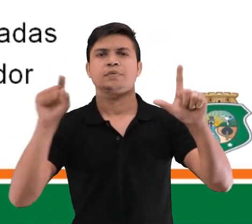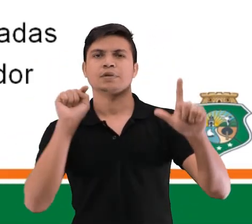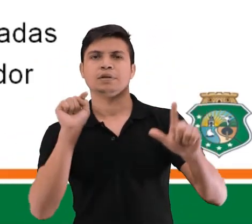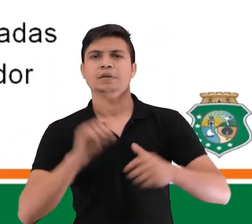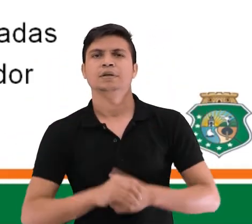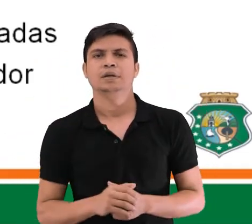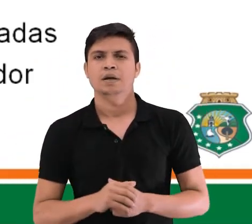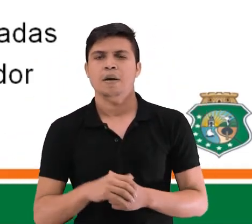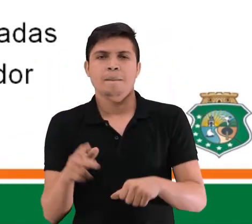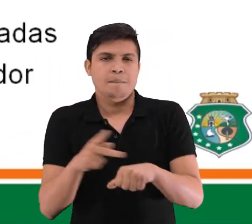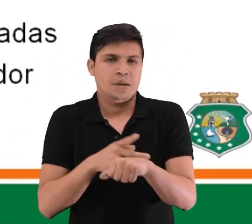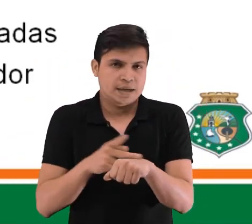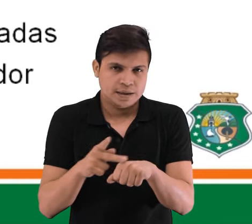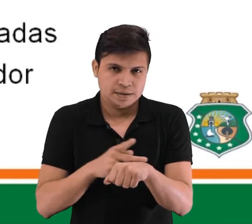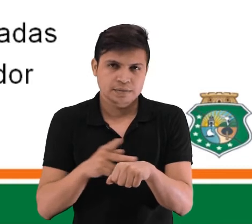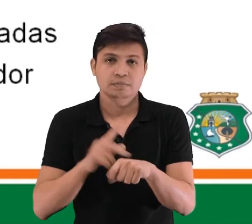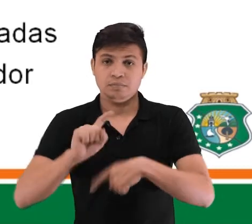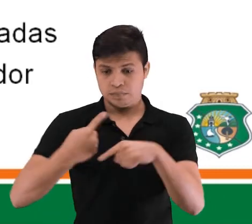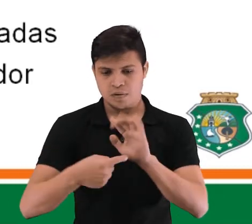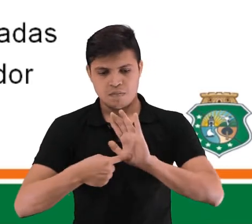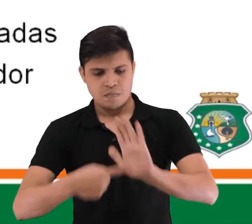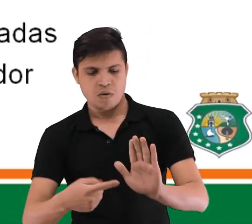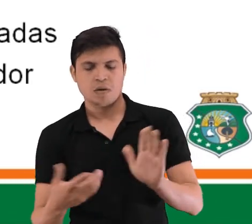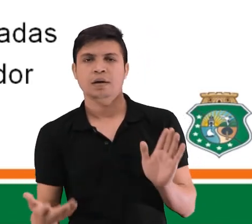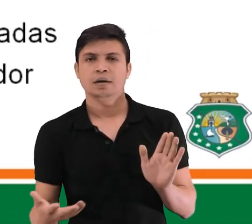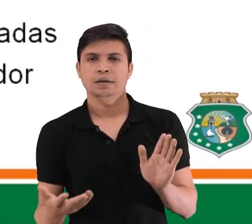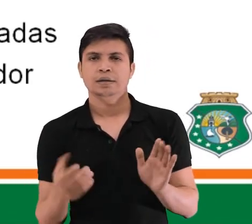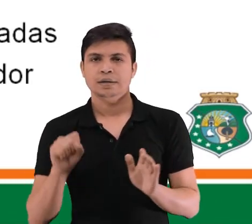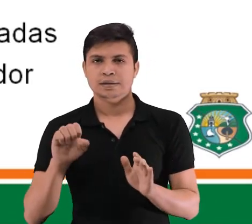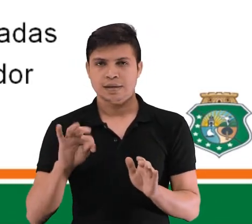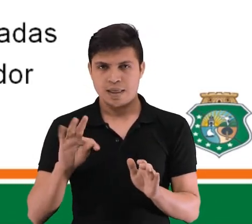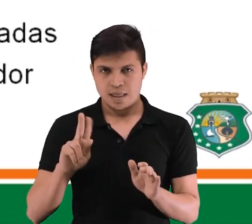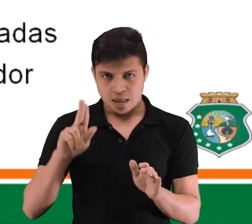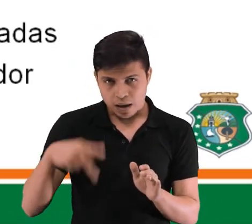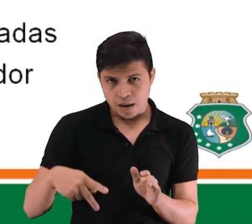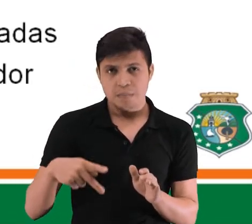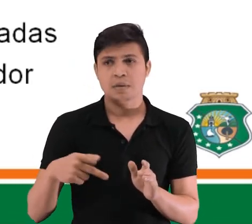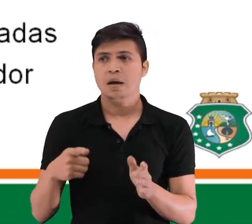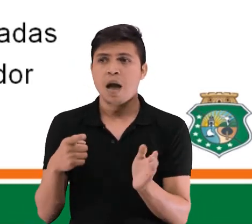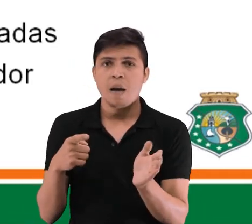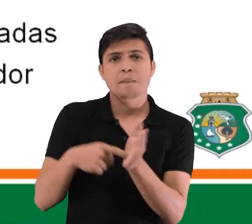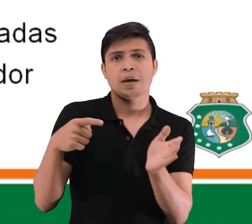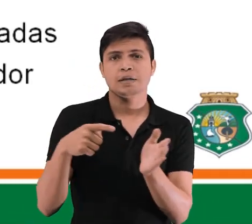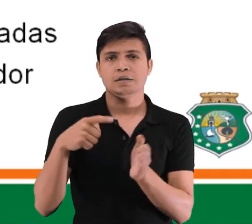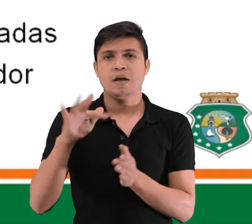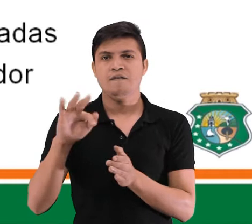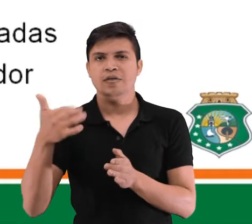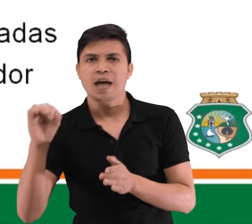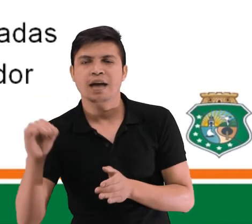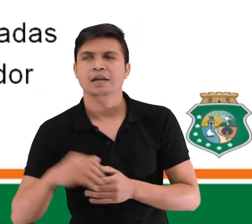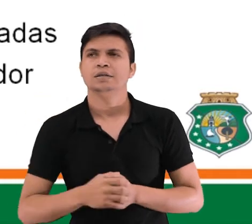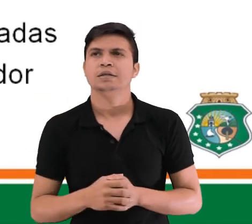uma tela preta e vai mostrar setup, aperte F10,